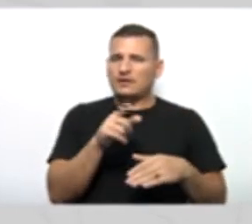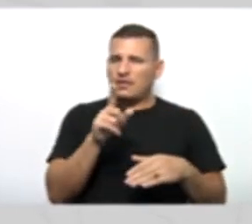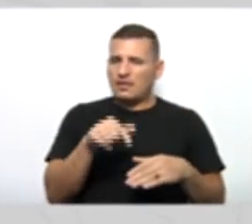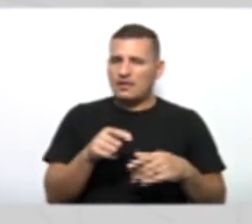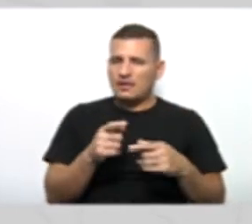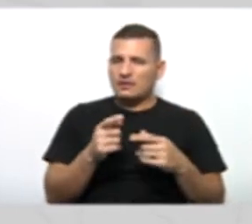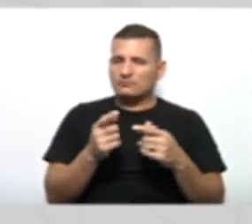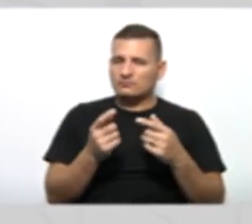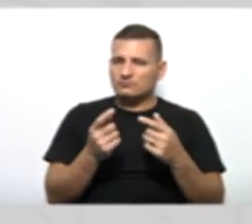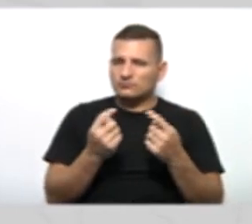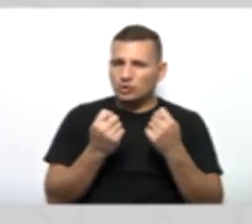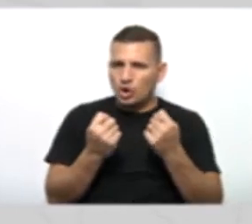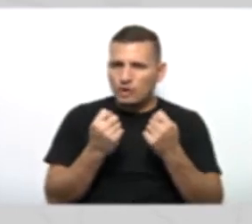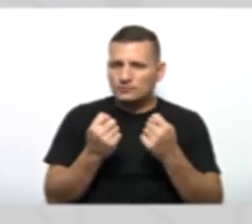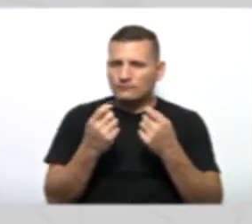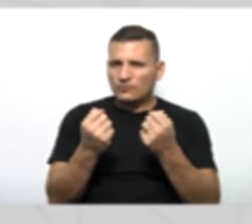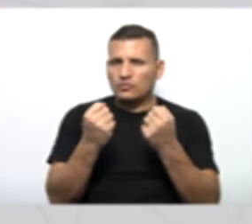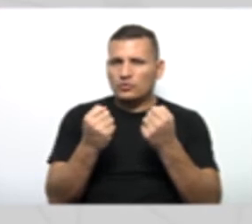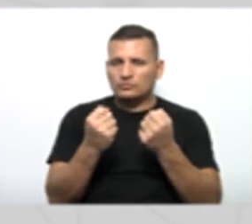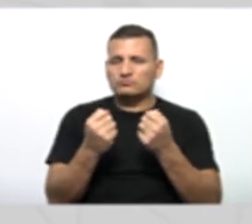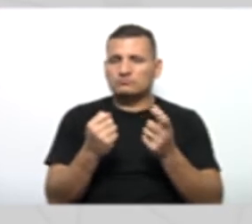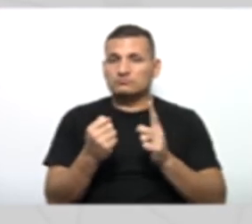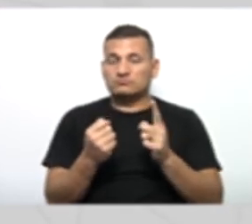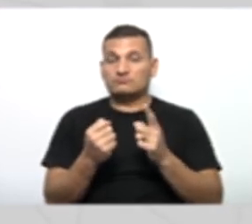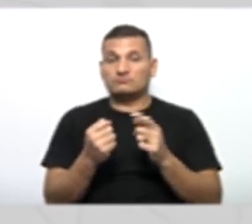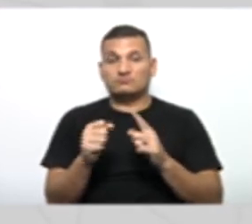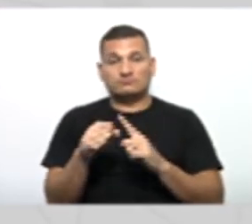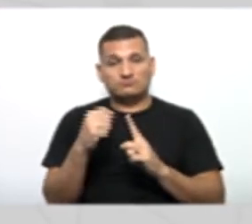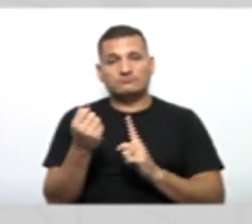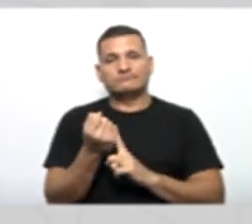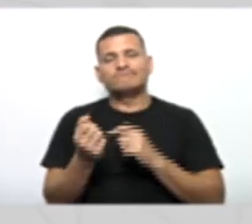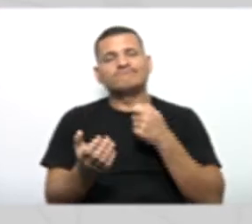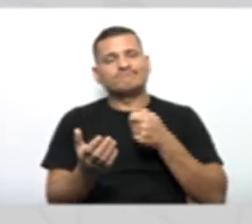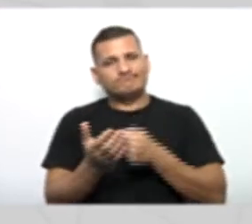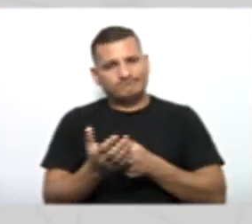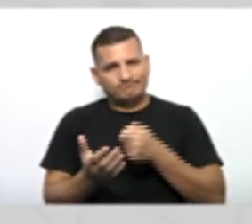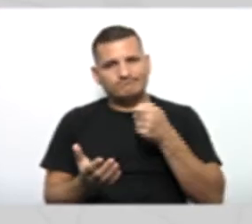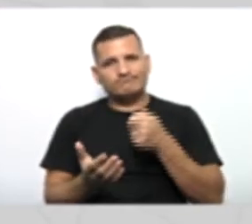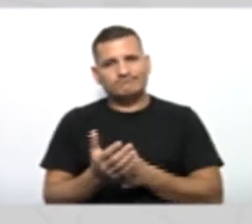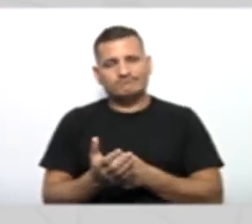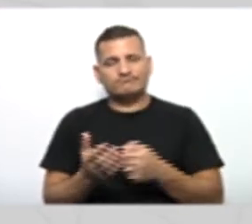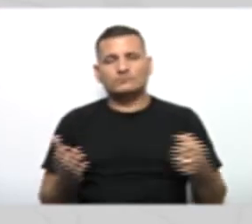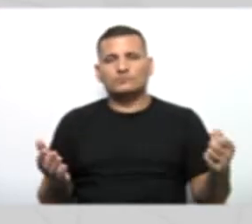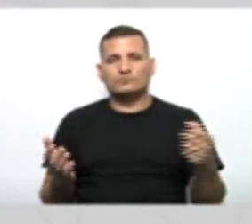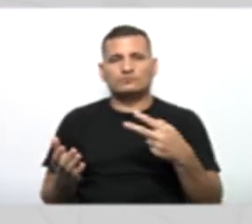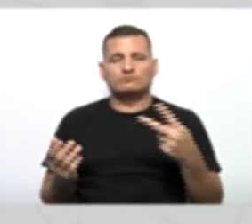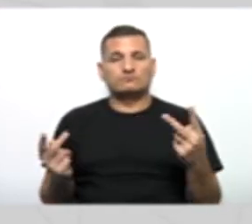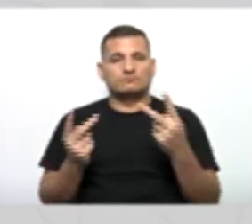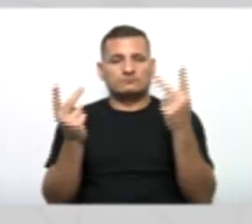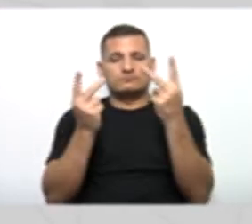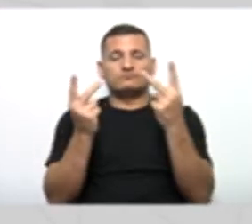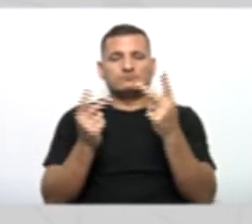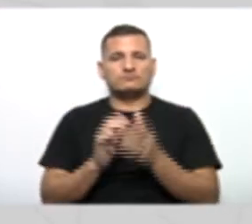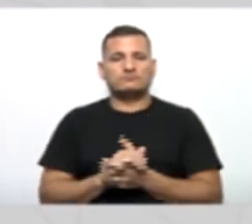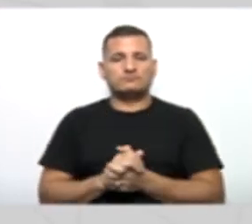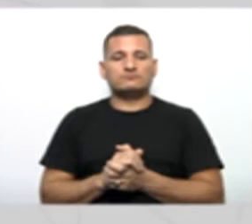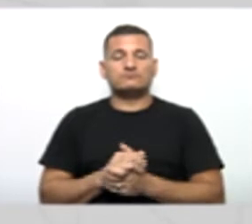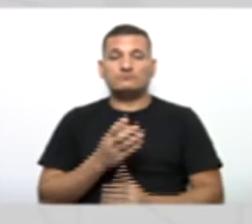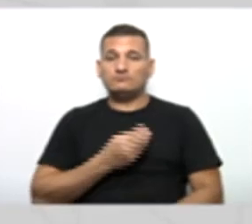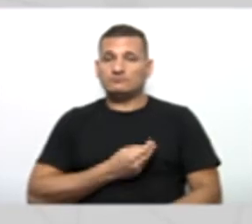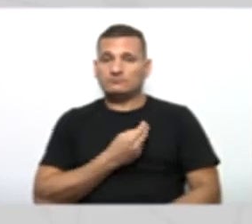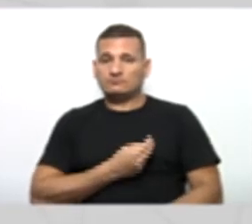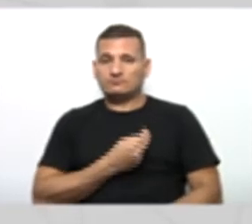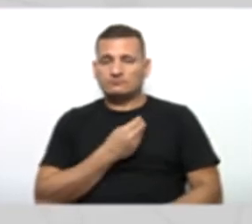forte a sociedade exige novos valores a existência de códigos formais de ética empresarial